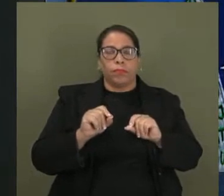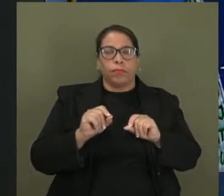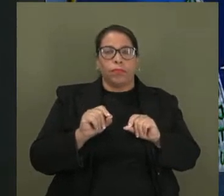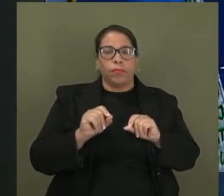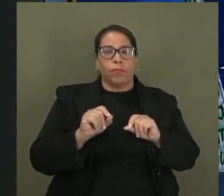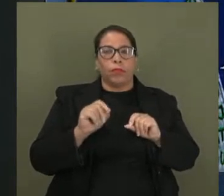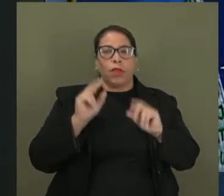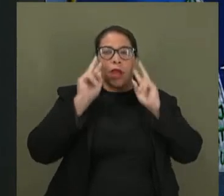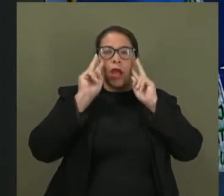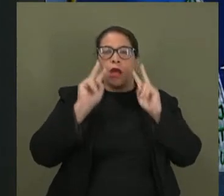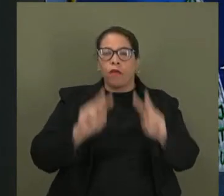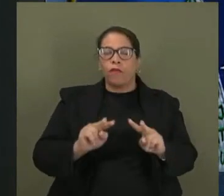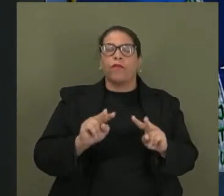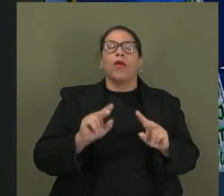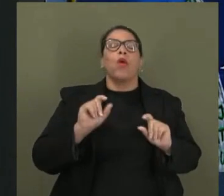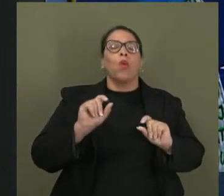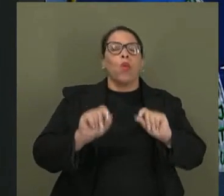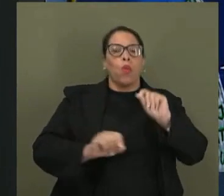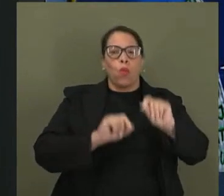e ver